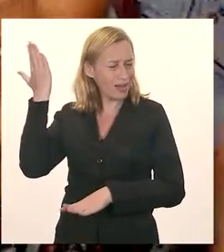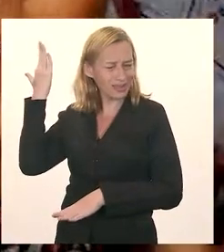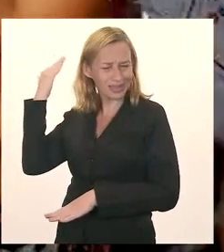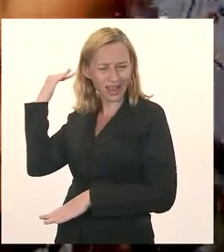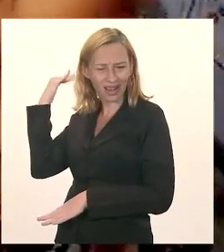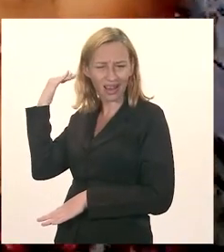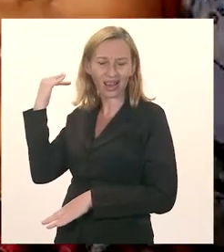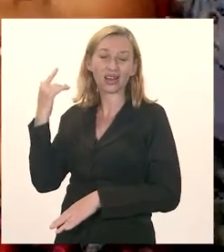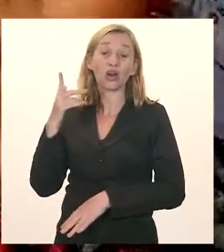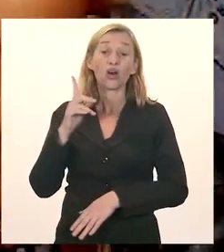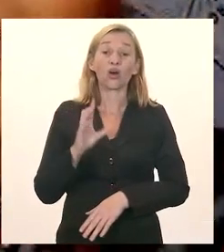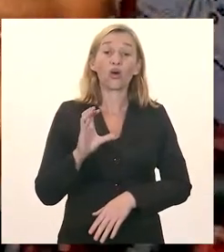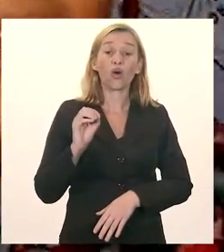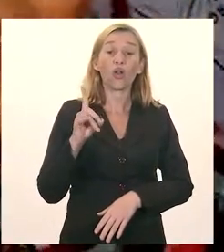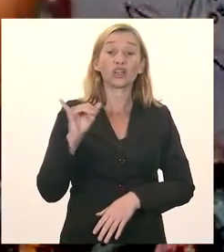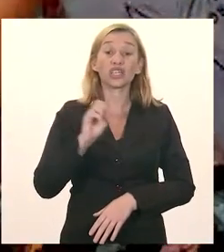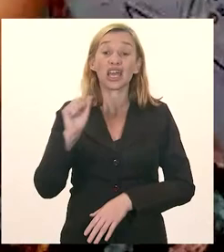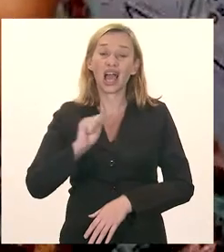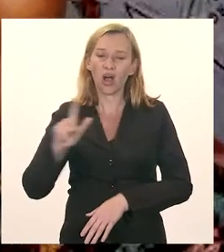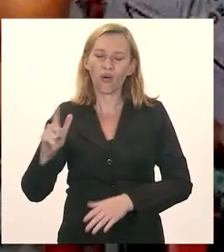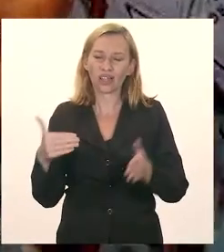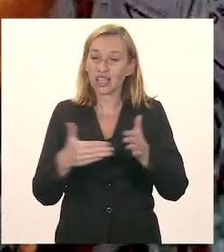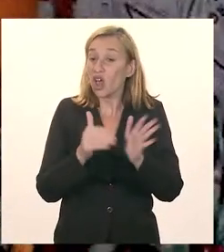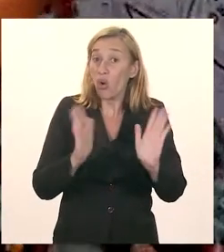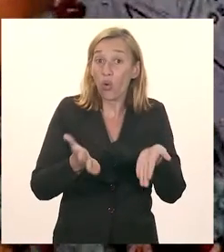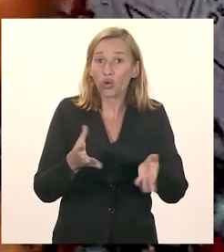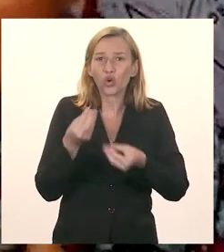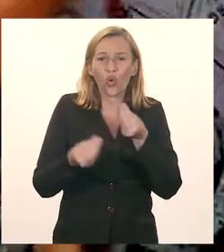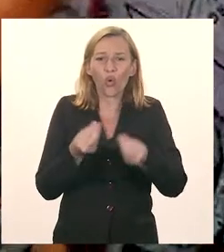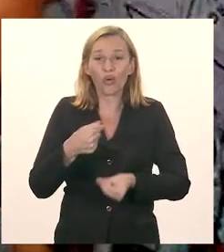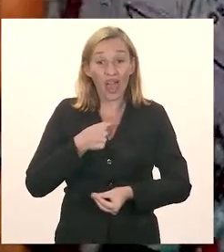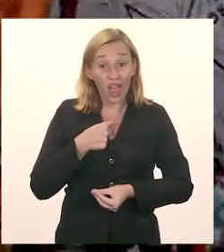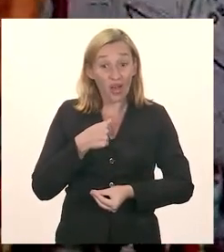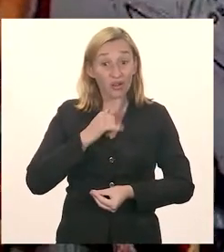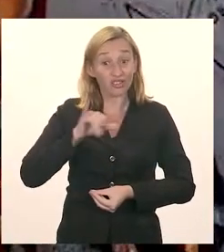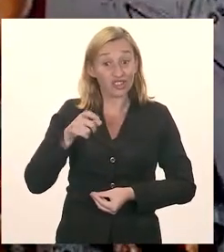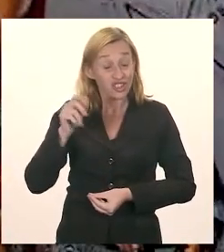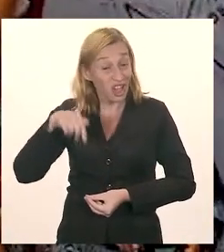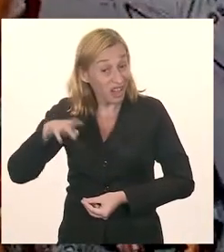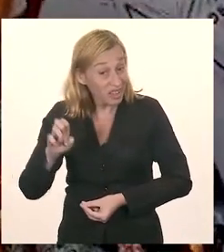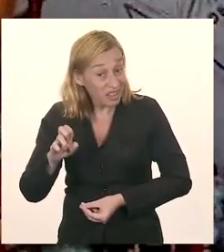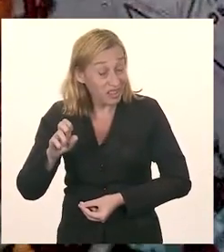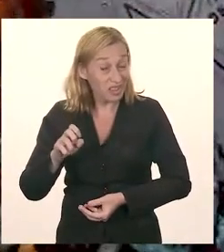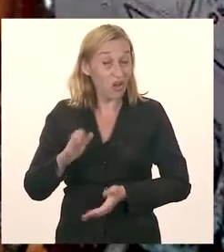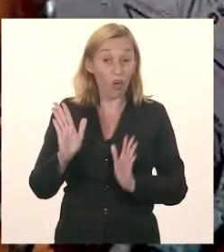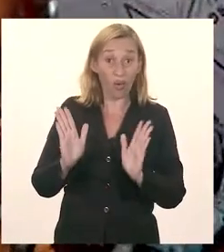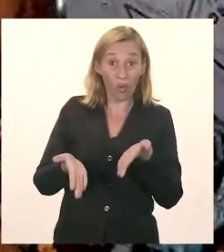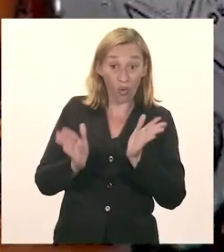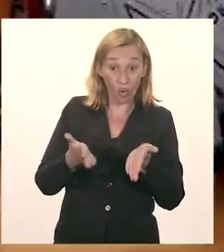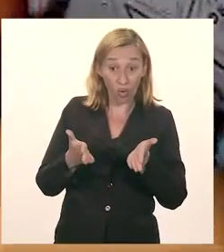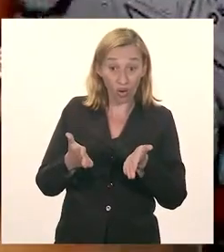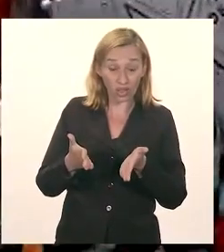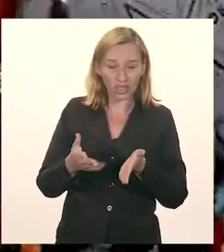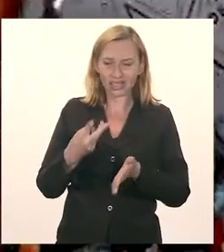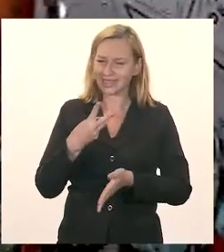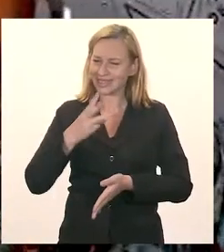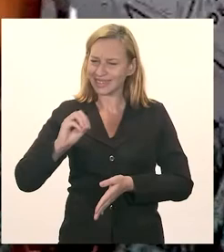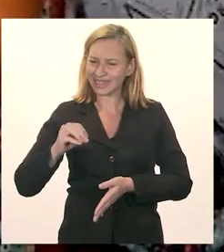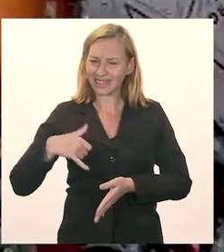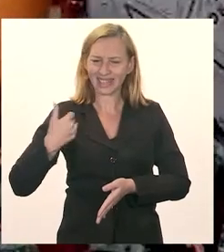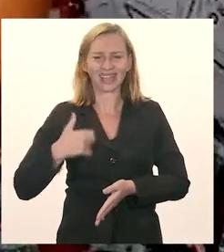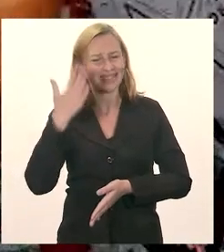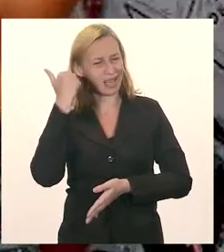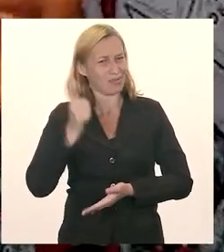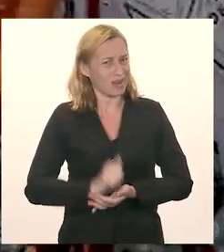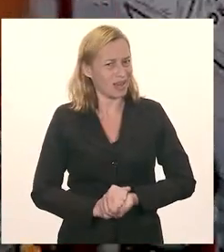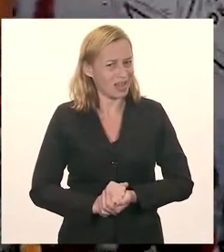época lá do colonial e vem até hoje. Então, como que eu, já hoje, com os meus 30 anos,